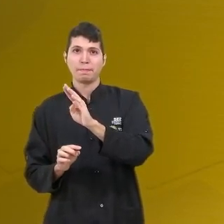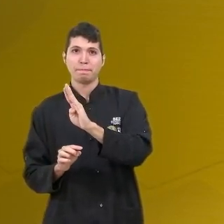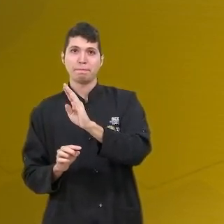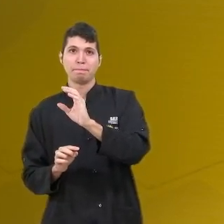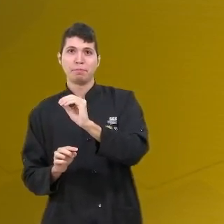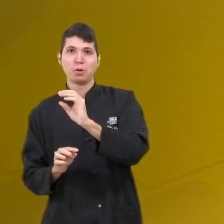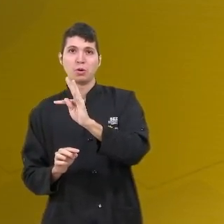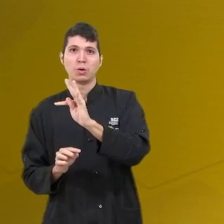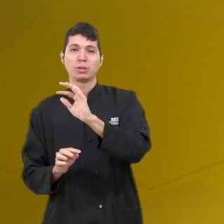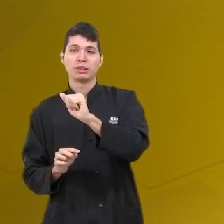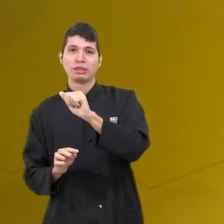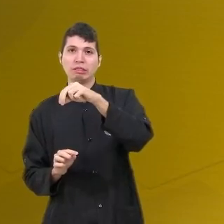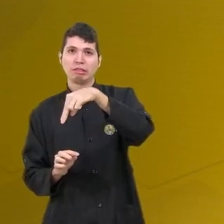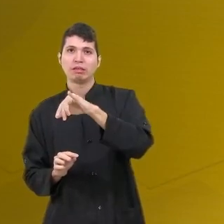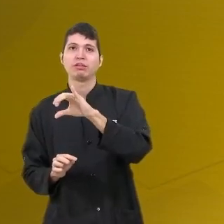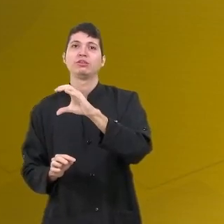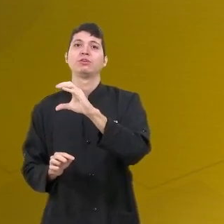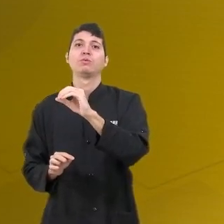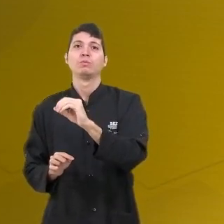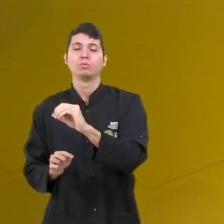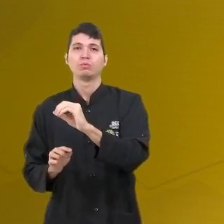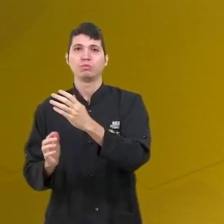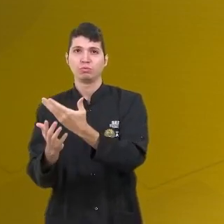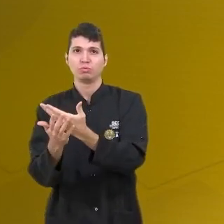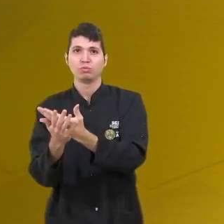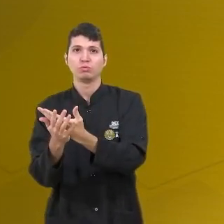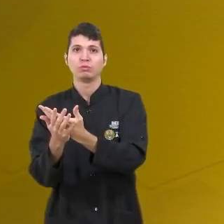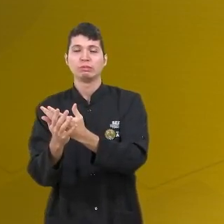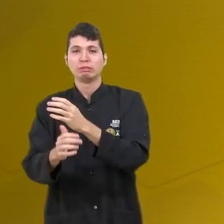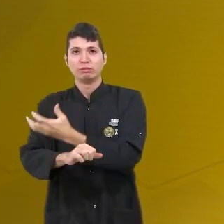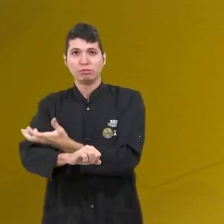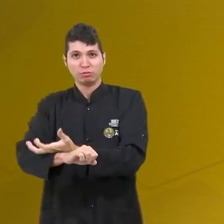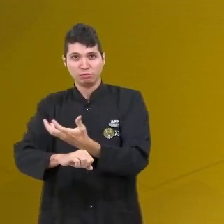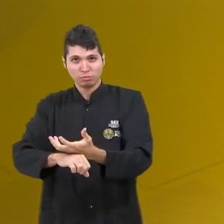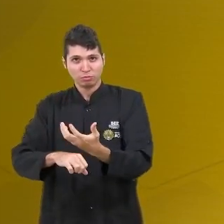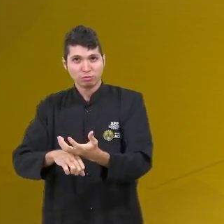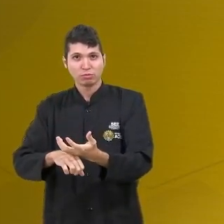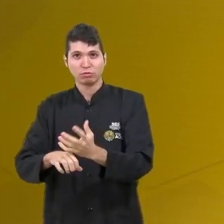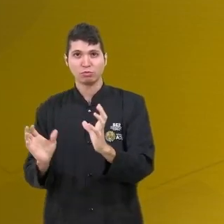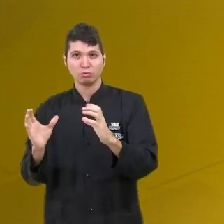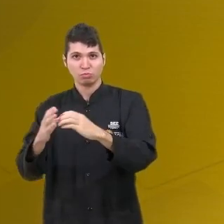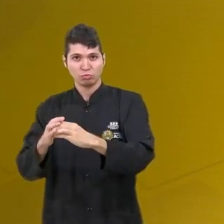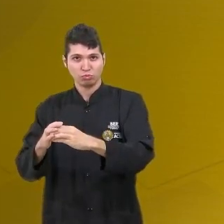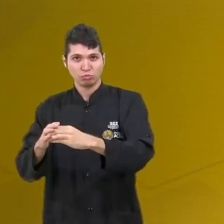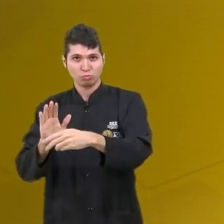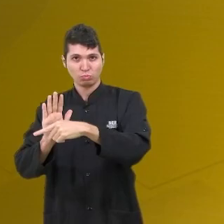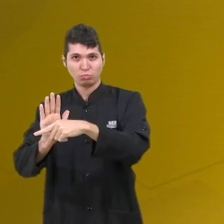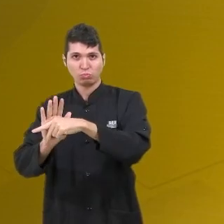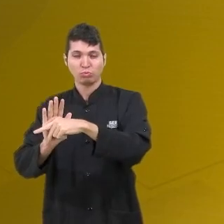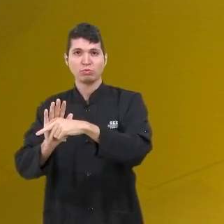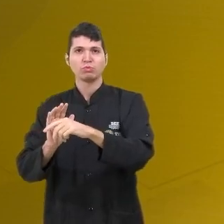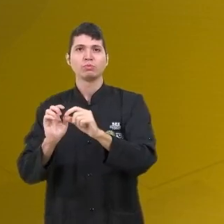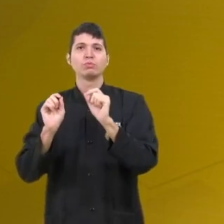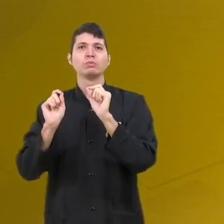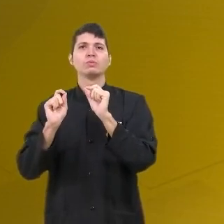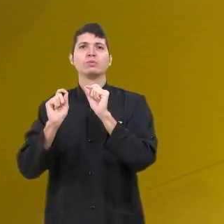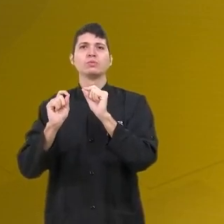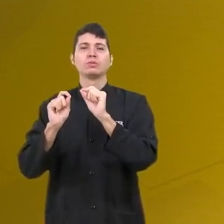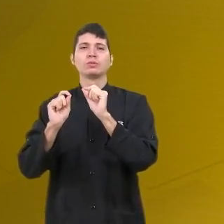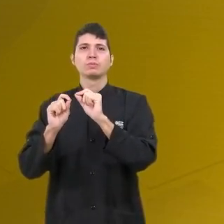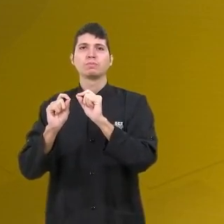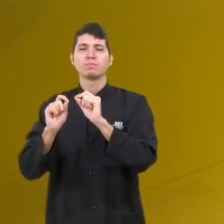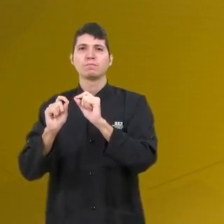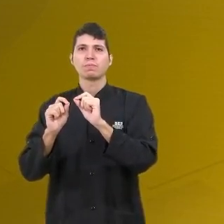Fitologia é a mesma coisa que botânica, é o estudo das plantas. Tudo bem? Quem são plantas? São aqueles seres que produzem a